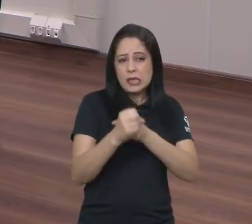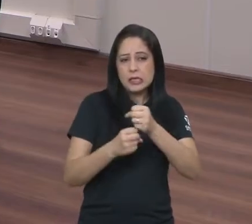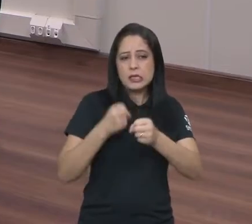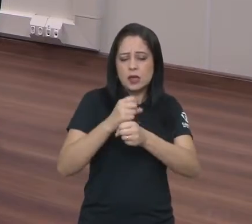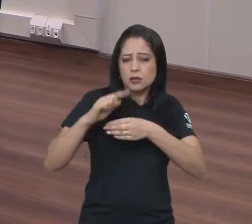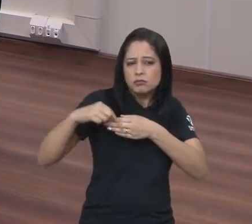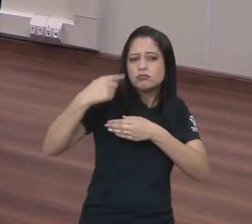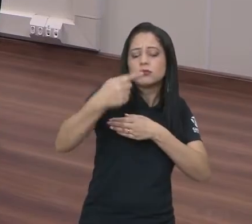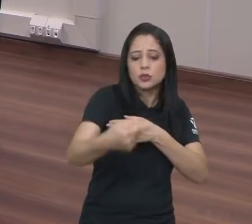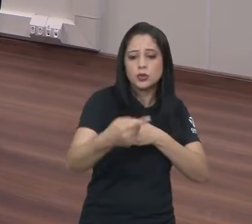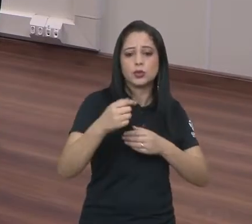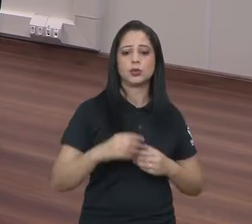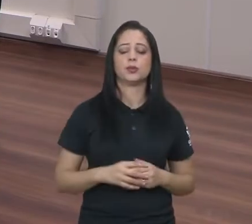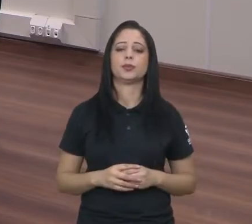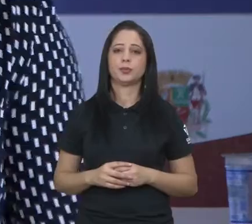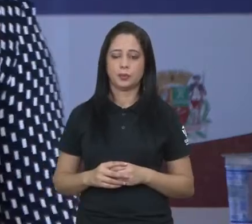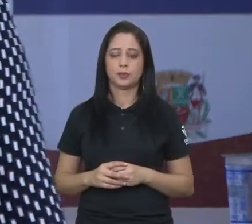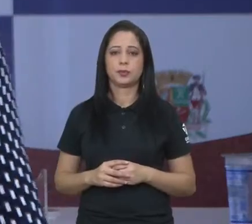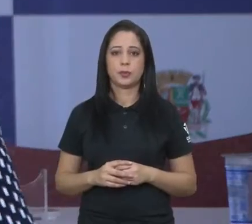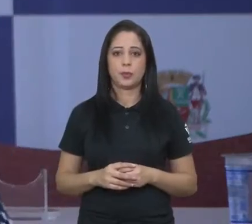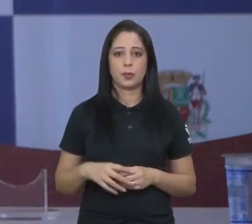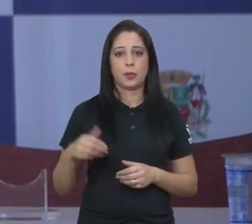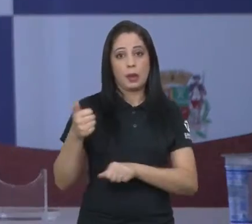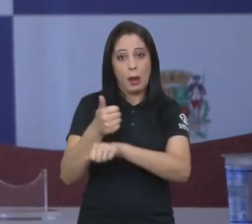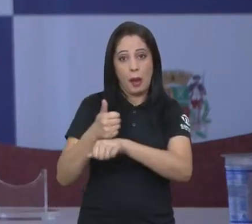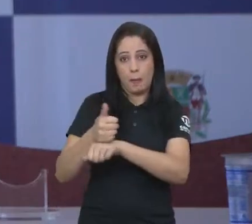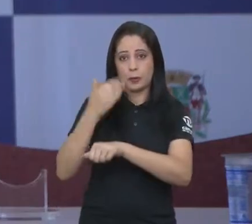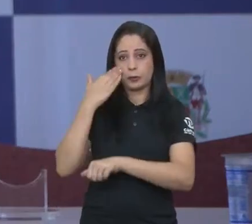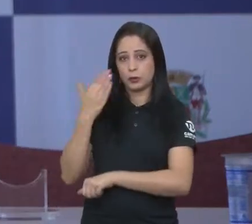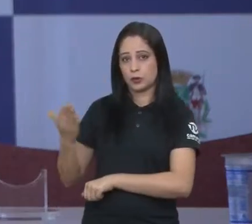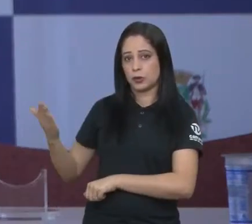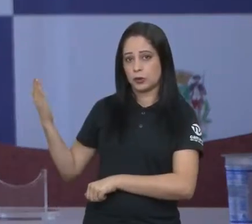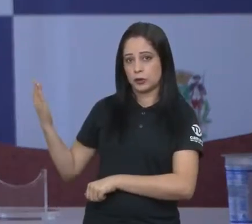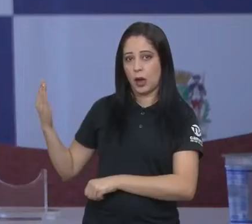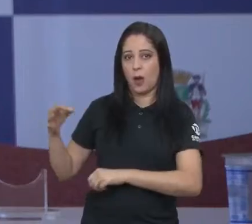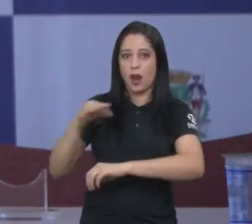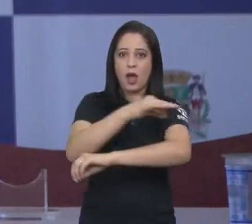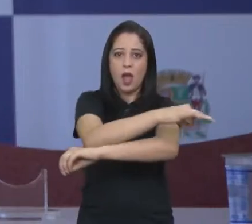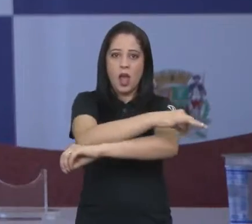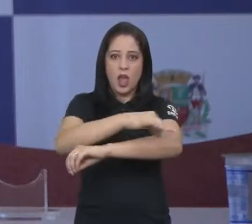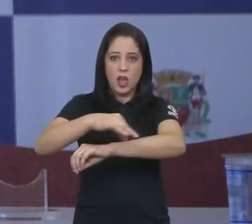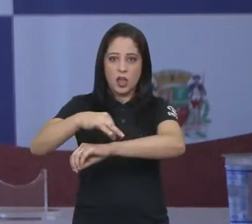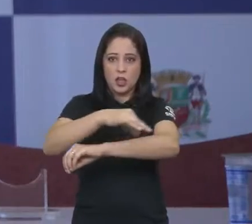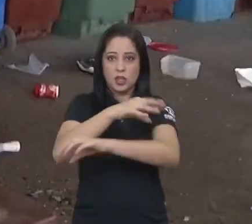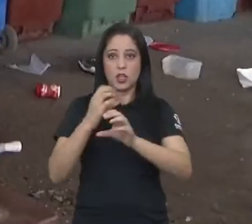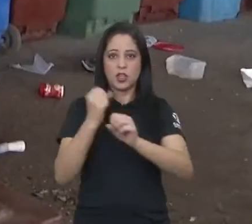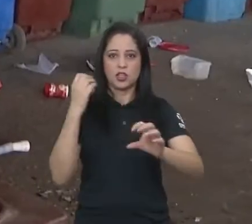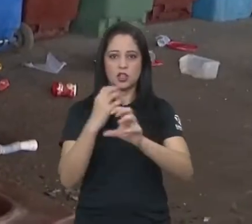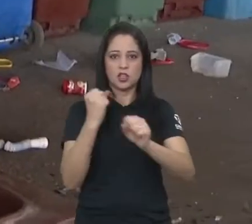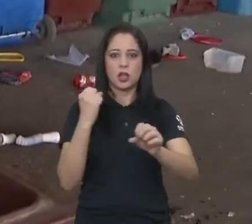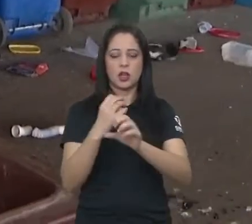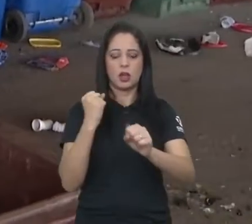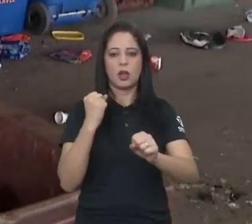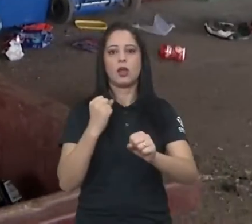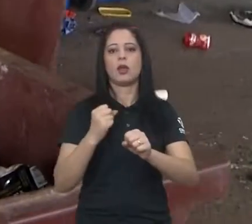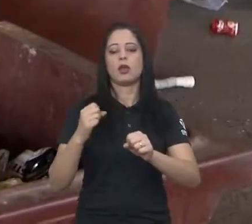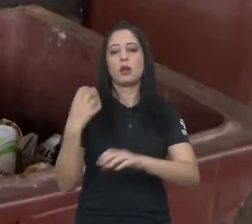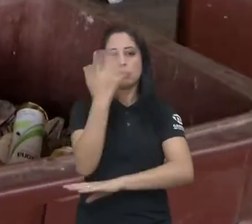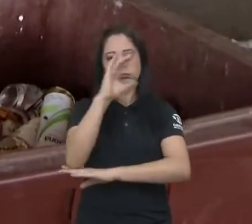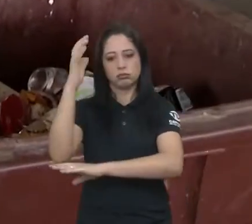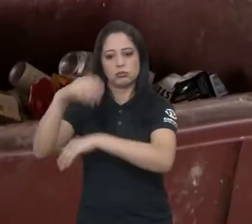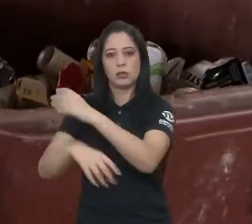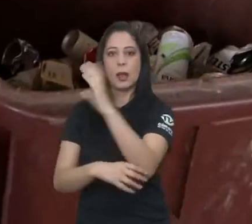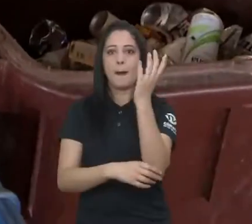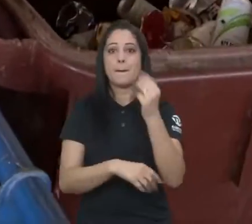década, né, quando esse aterro atual se exaurir. Para a especialista Maria Luísa Carneiro, engenheira ambiental, é preciso desmistificar